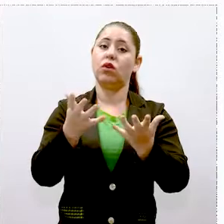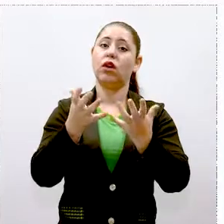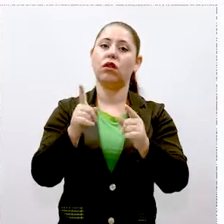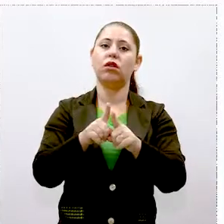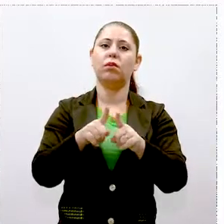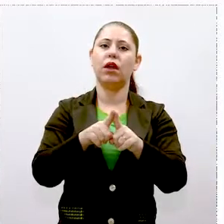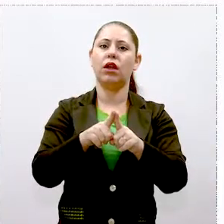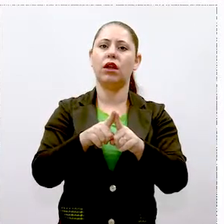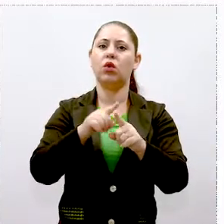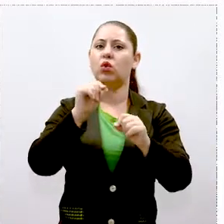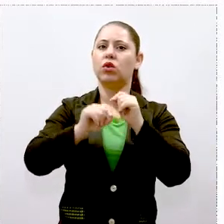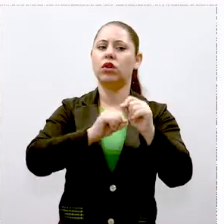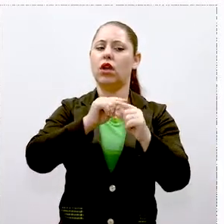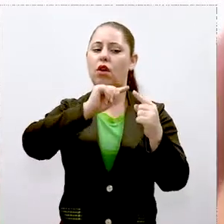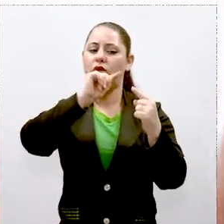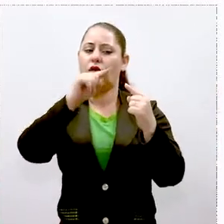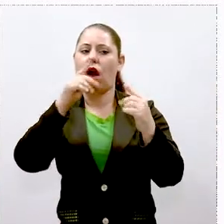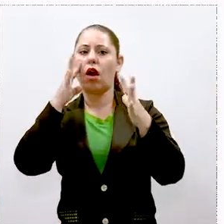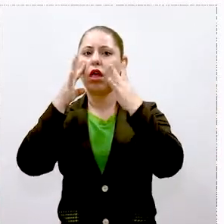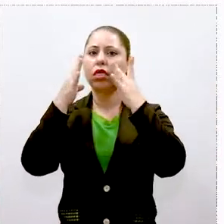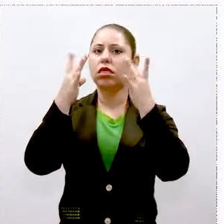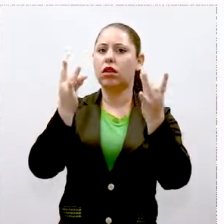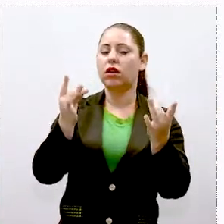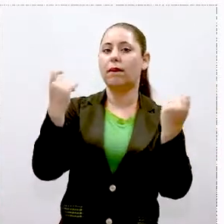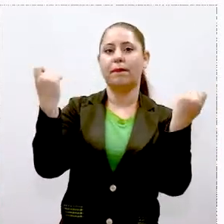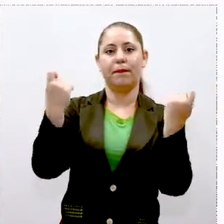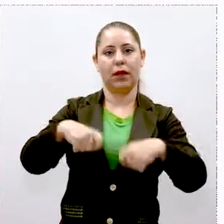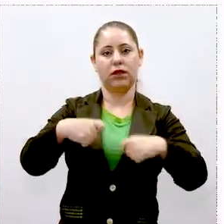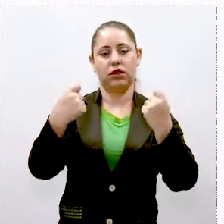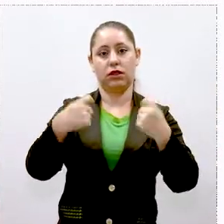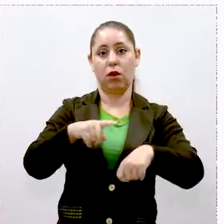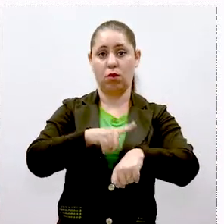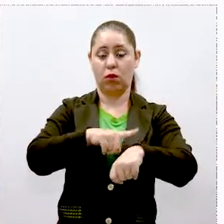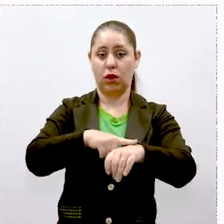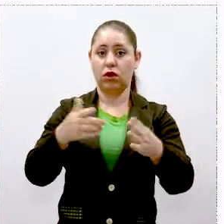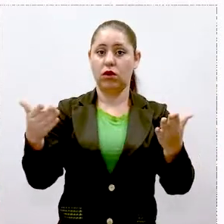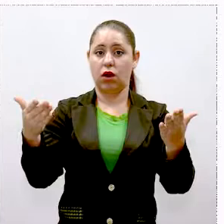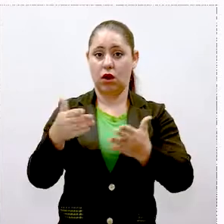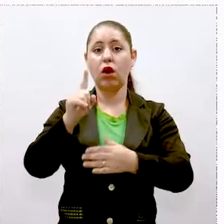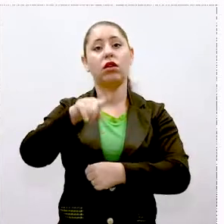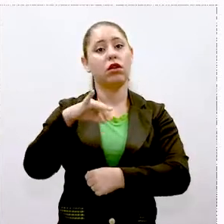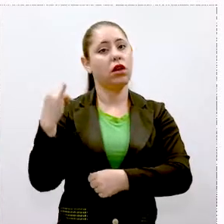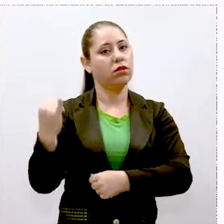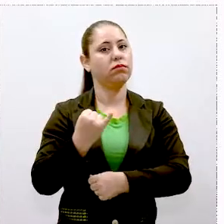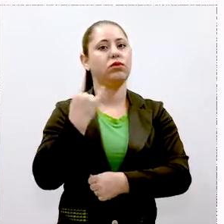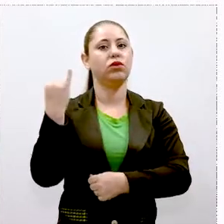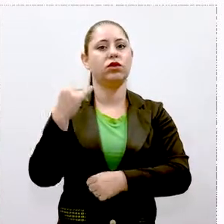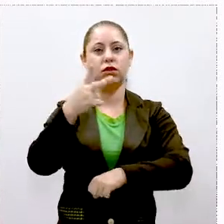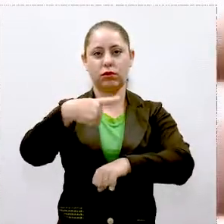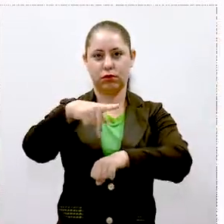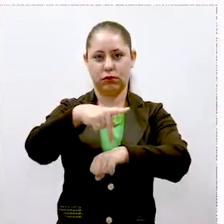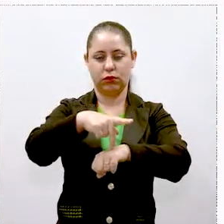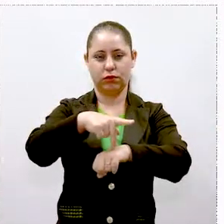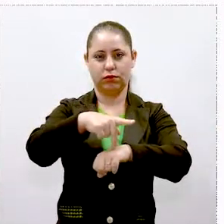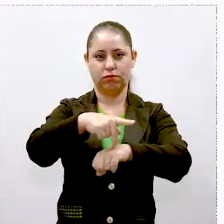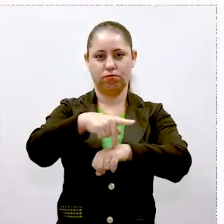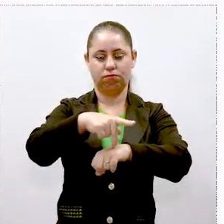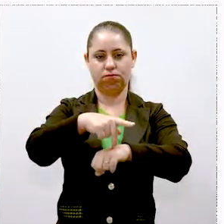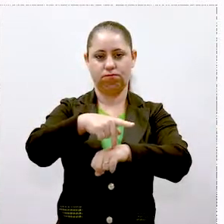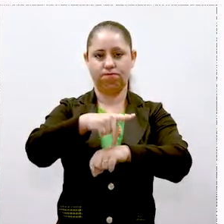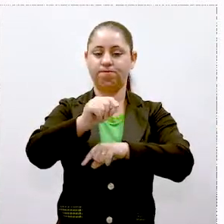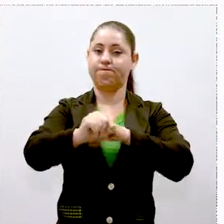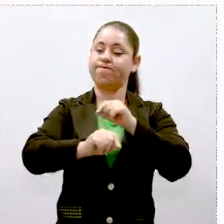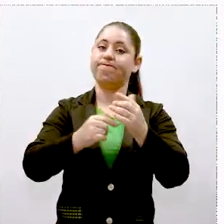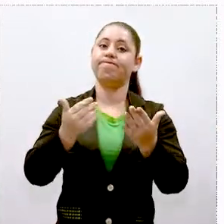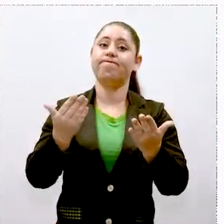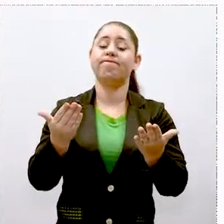que nós não desviemos do foco neste momento, que é importante